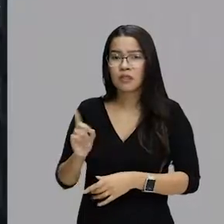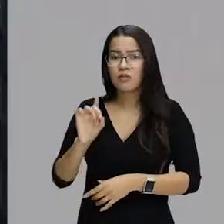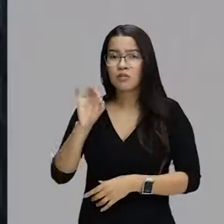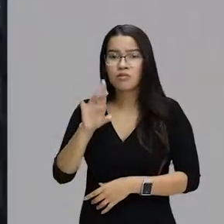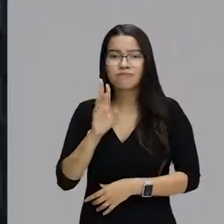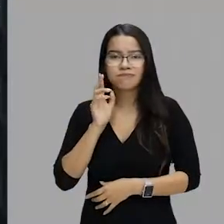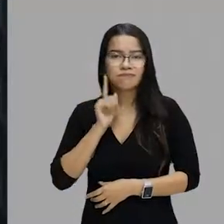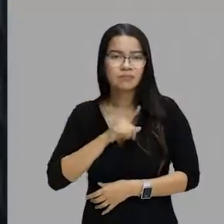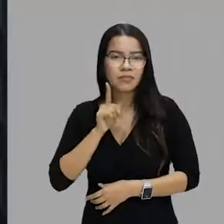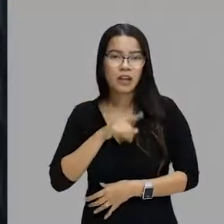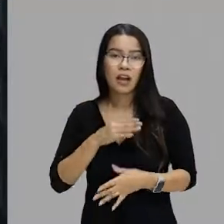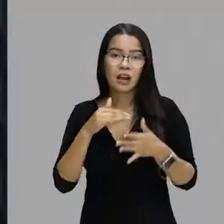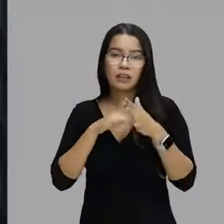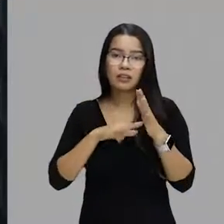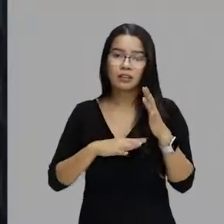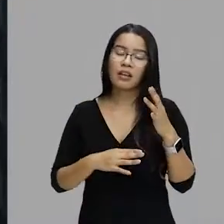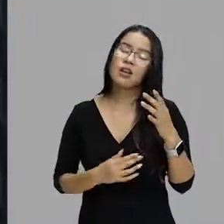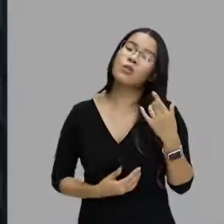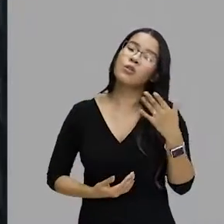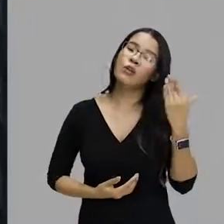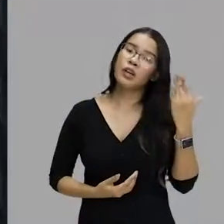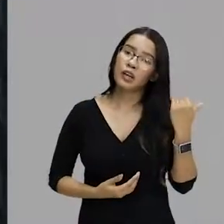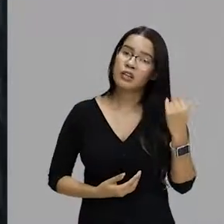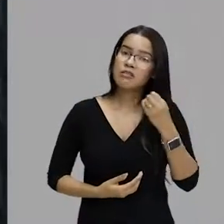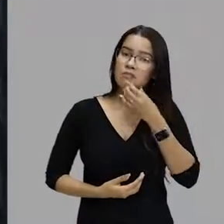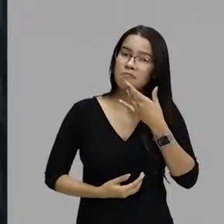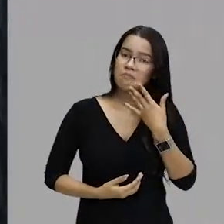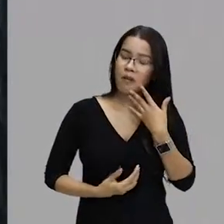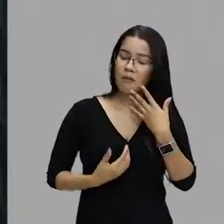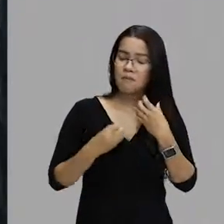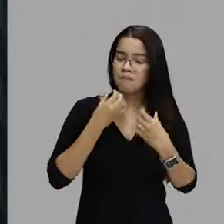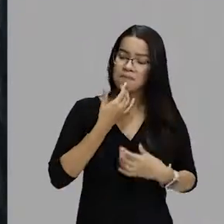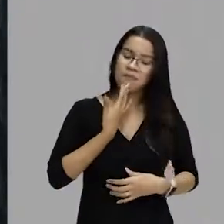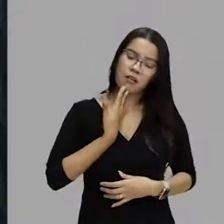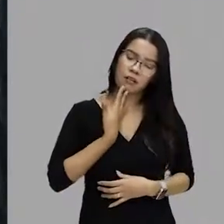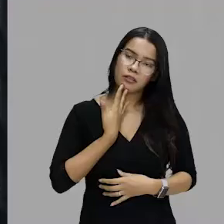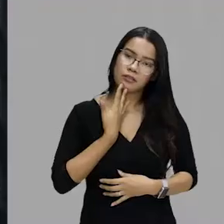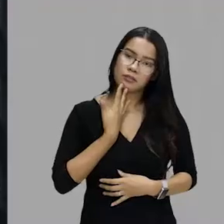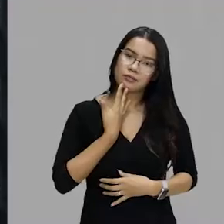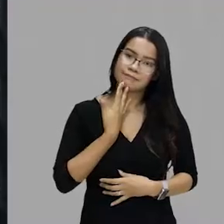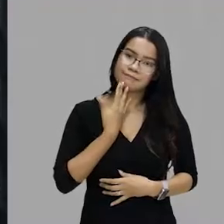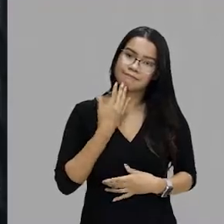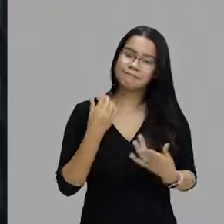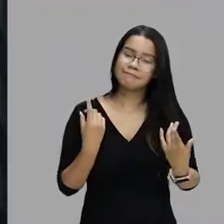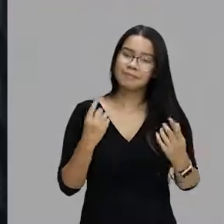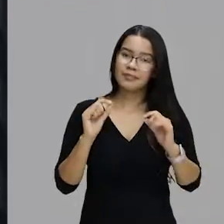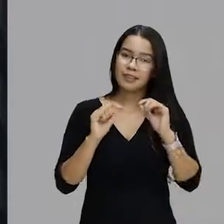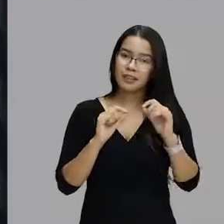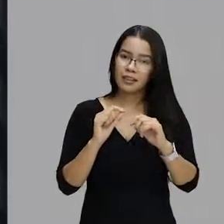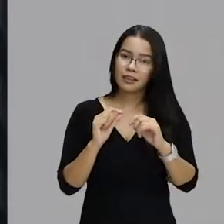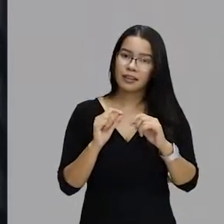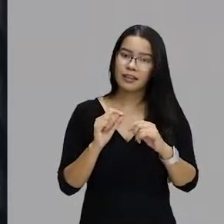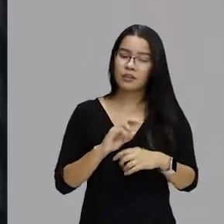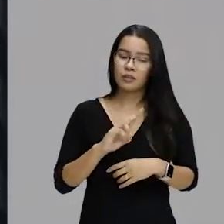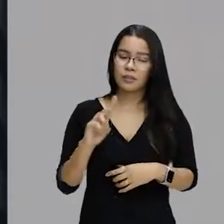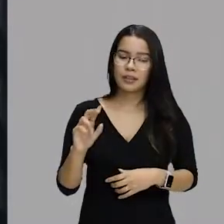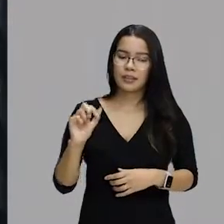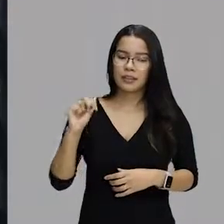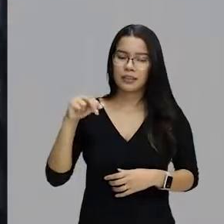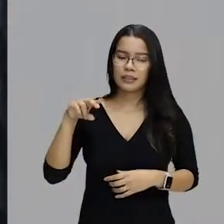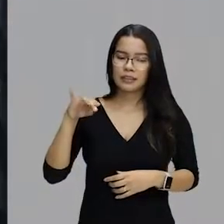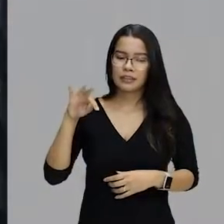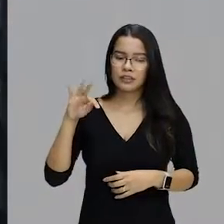aqueles que eram favorecidos pela ditadura do Batista e que se tornaram os chamados o quê? Anticastristas,